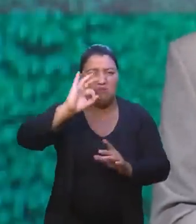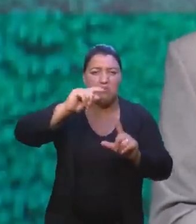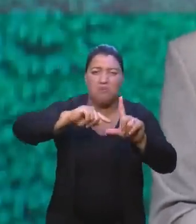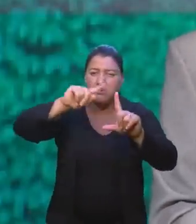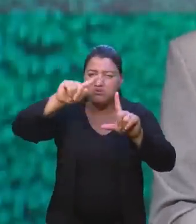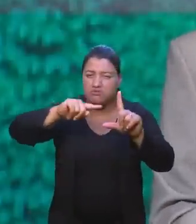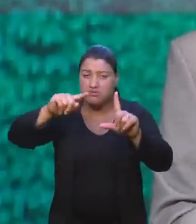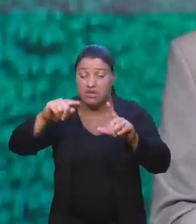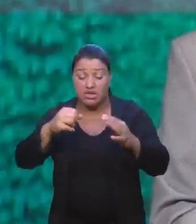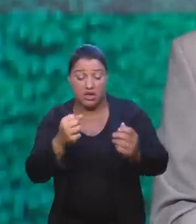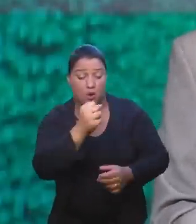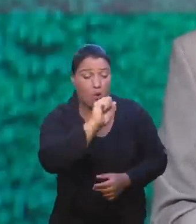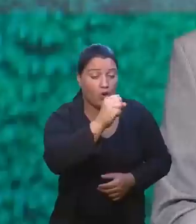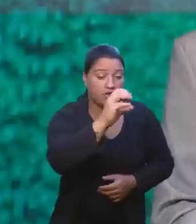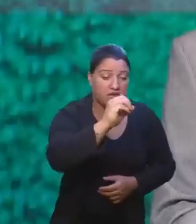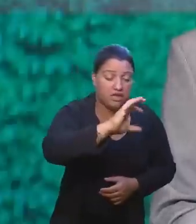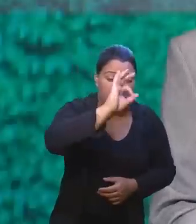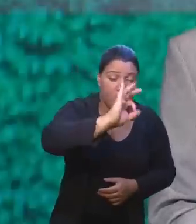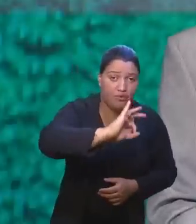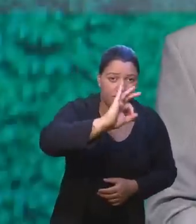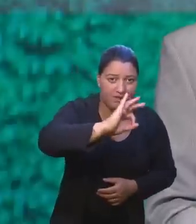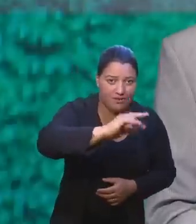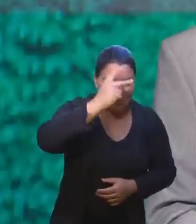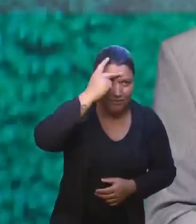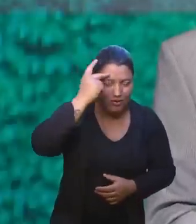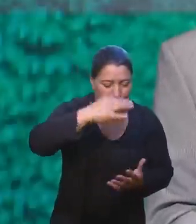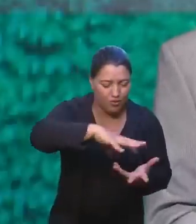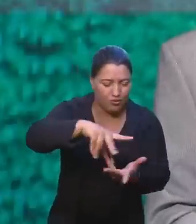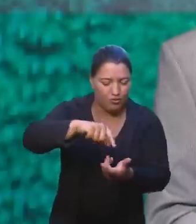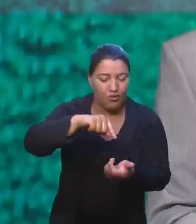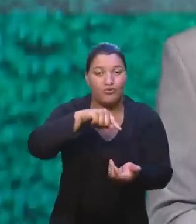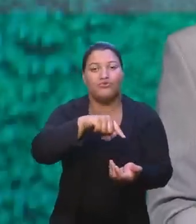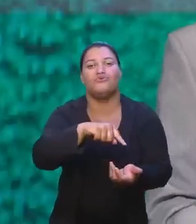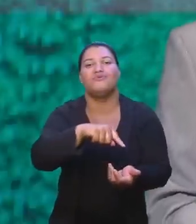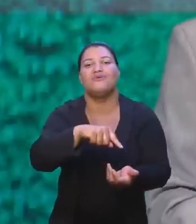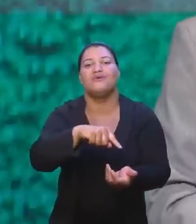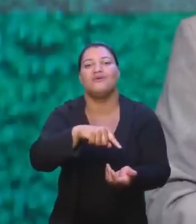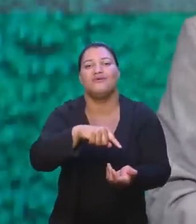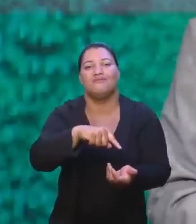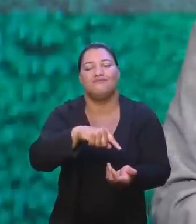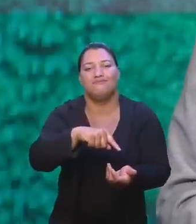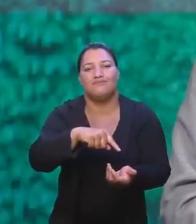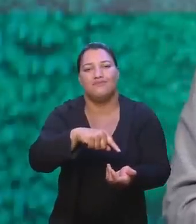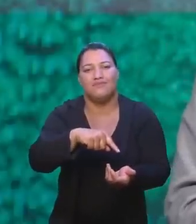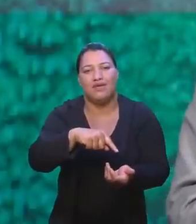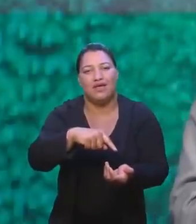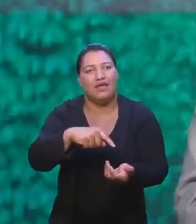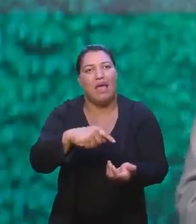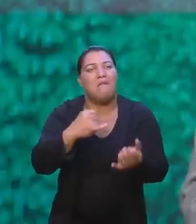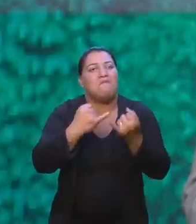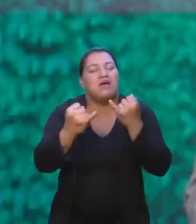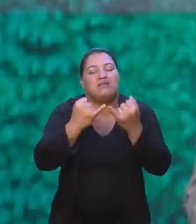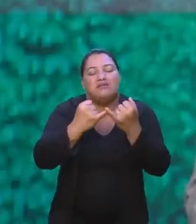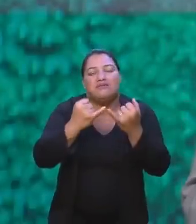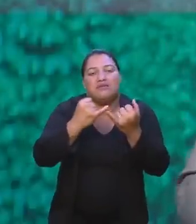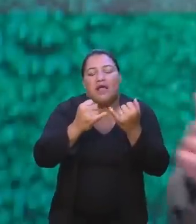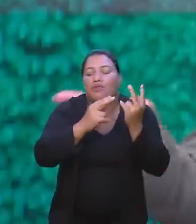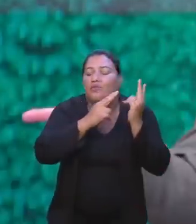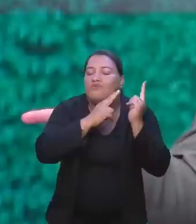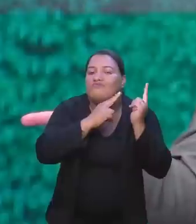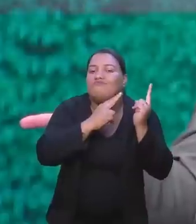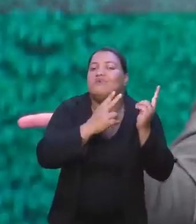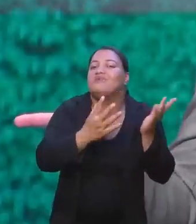que 80% das criaturas humanas na Terra estão em consciência de sono. É um número alarmante.